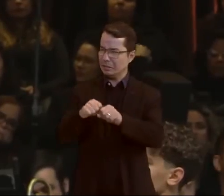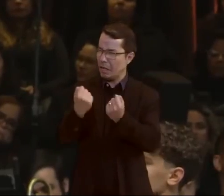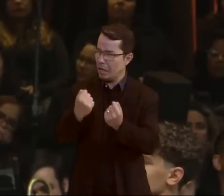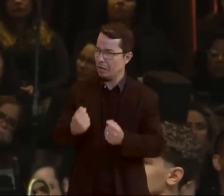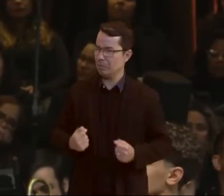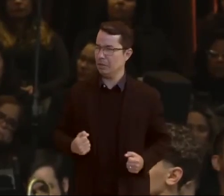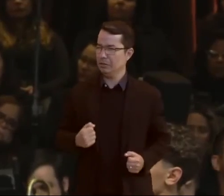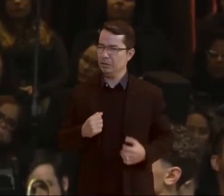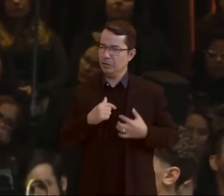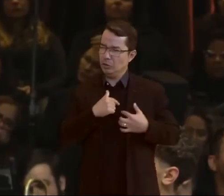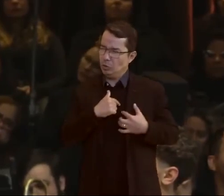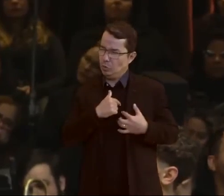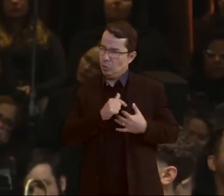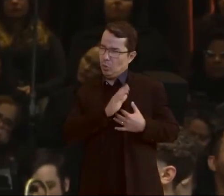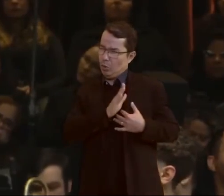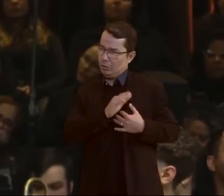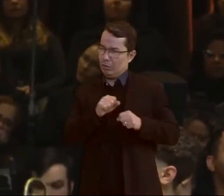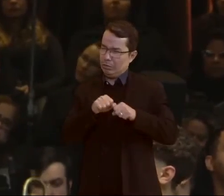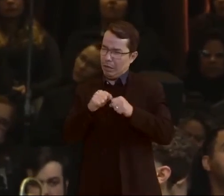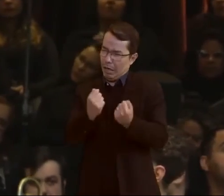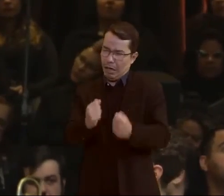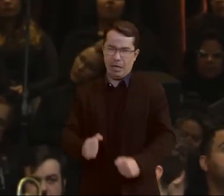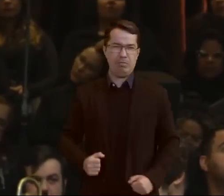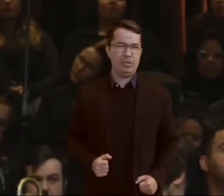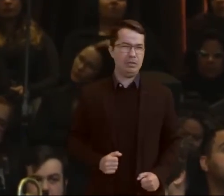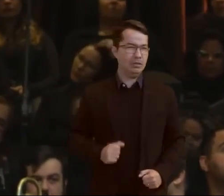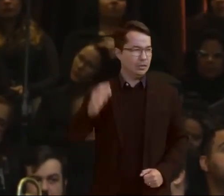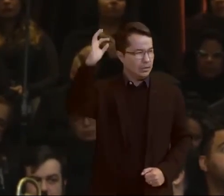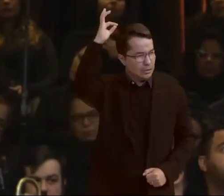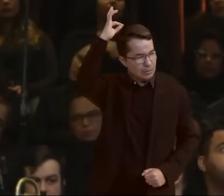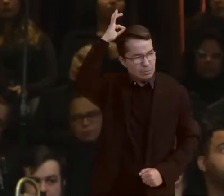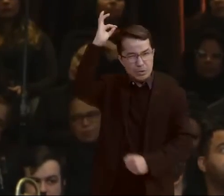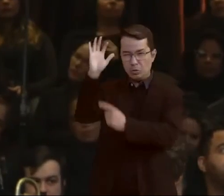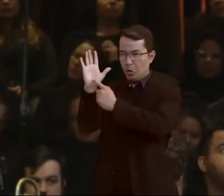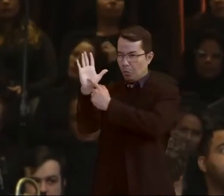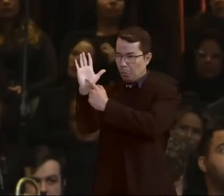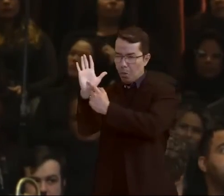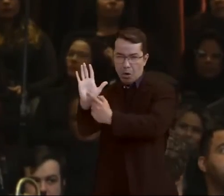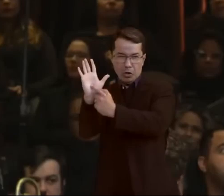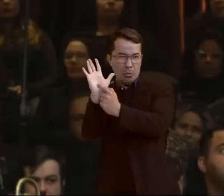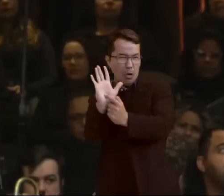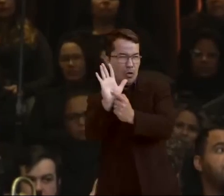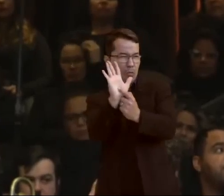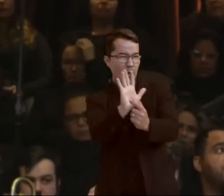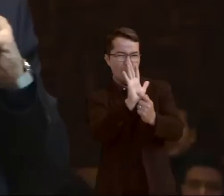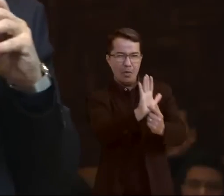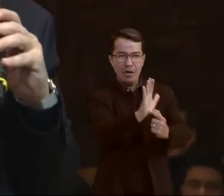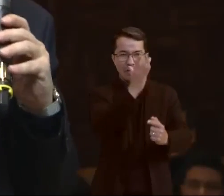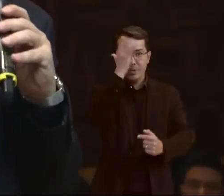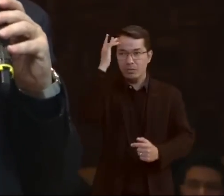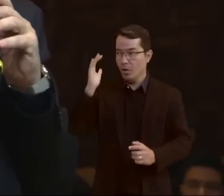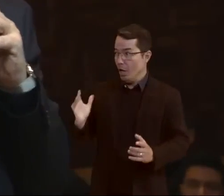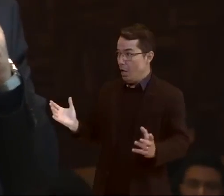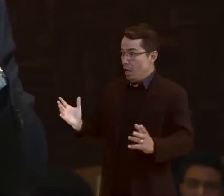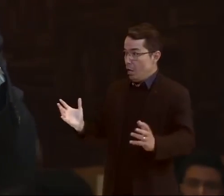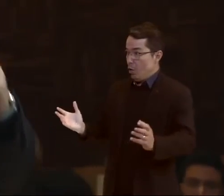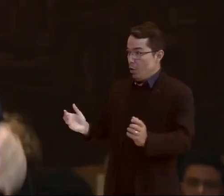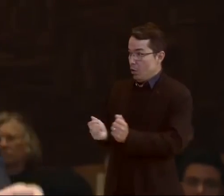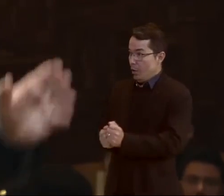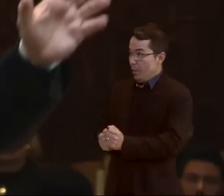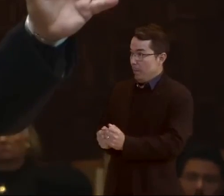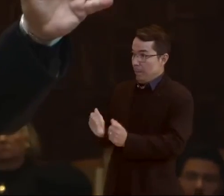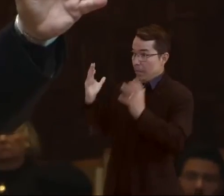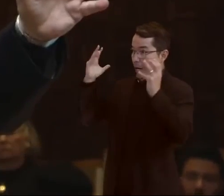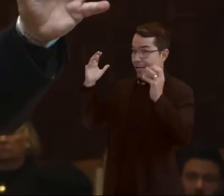toca o coração, o Espírito Santo fala, mostra a verdade para essa pessoa, e de repente ela crê nessa palavra, vê os milagres de